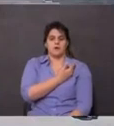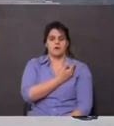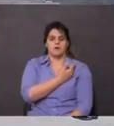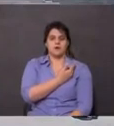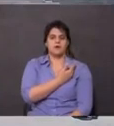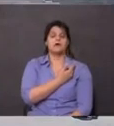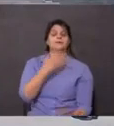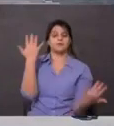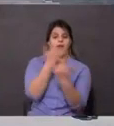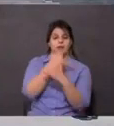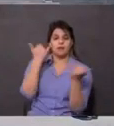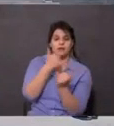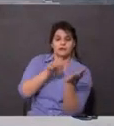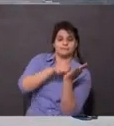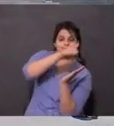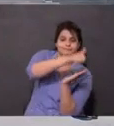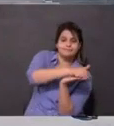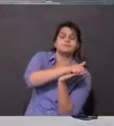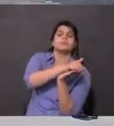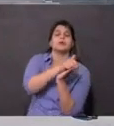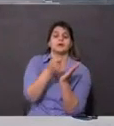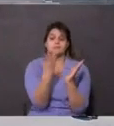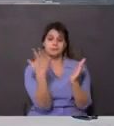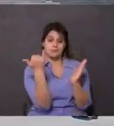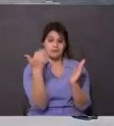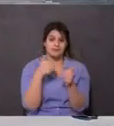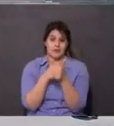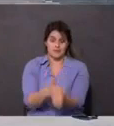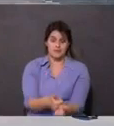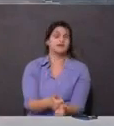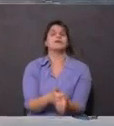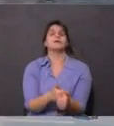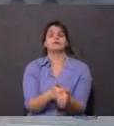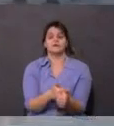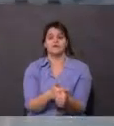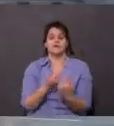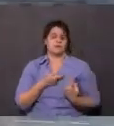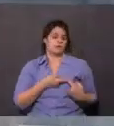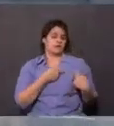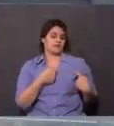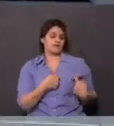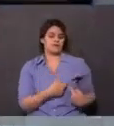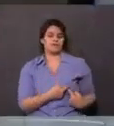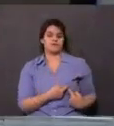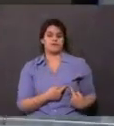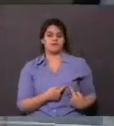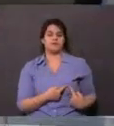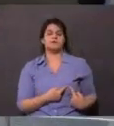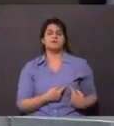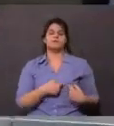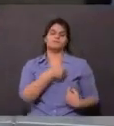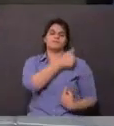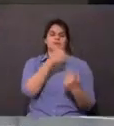do Evangelho, estava a propor-nos uma Igreja com coração, uma Igreja